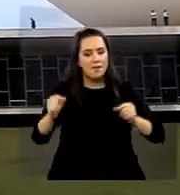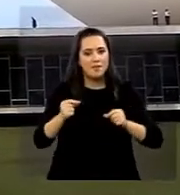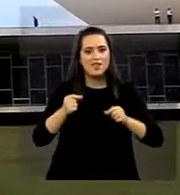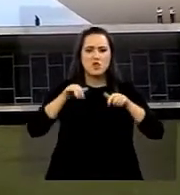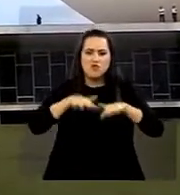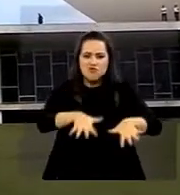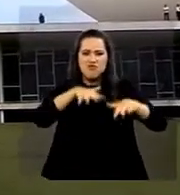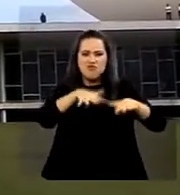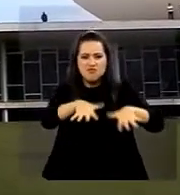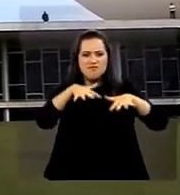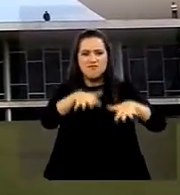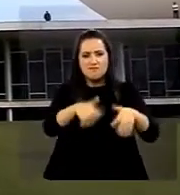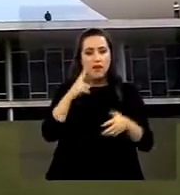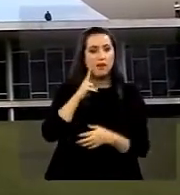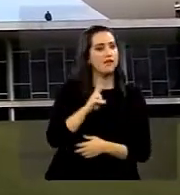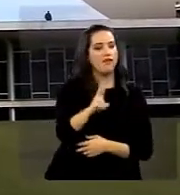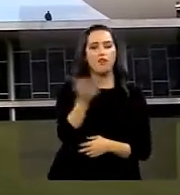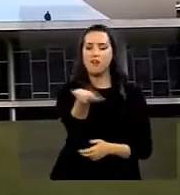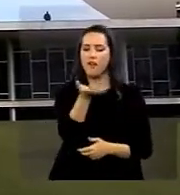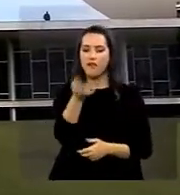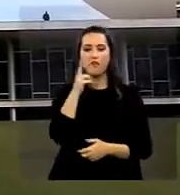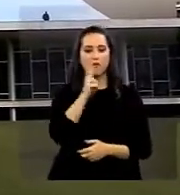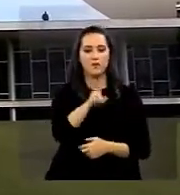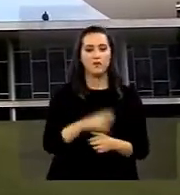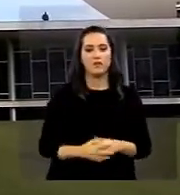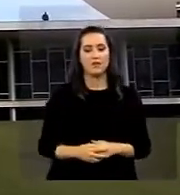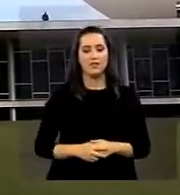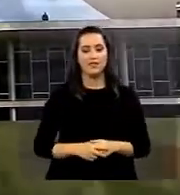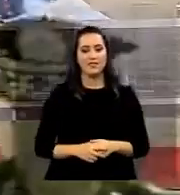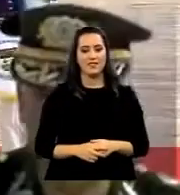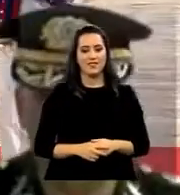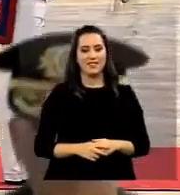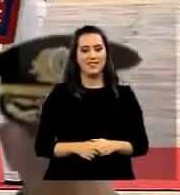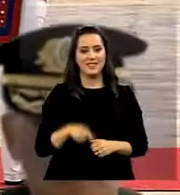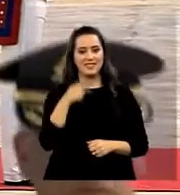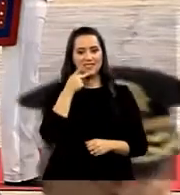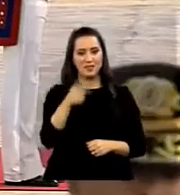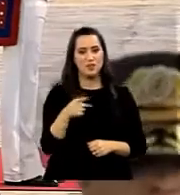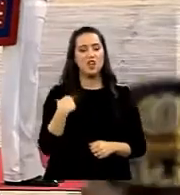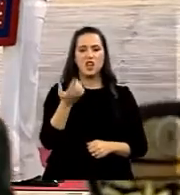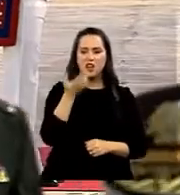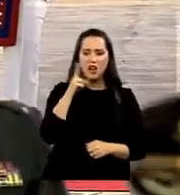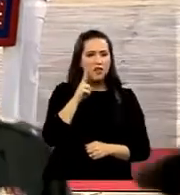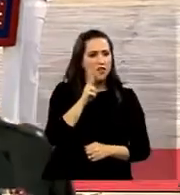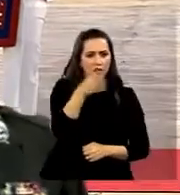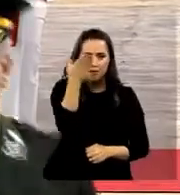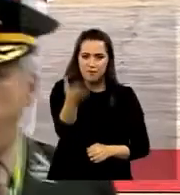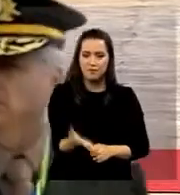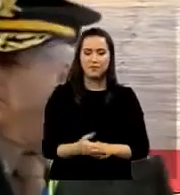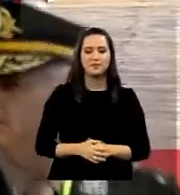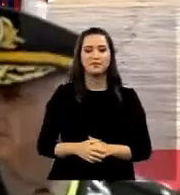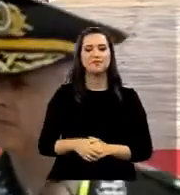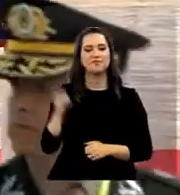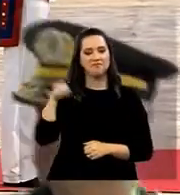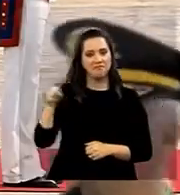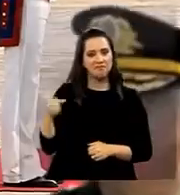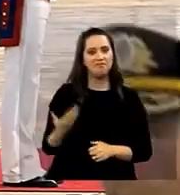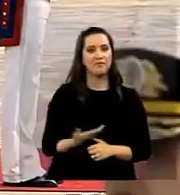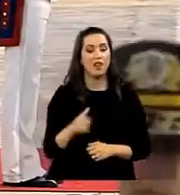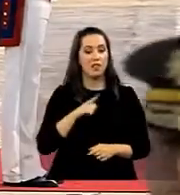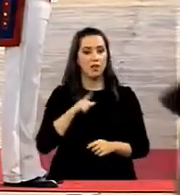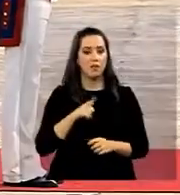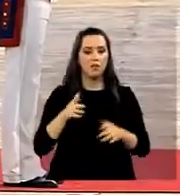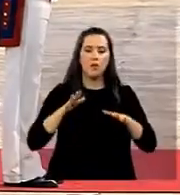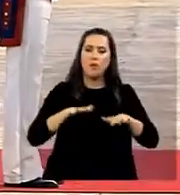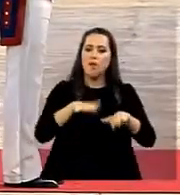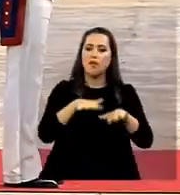manifestações do público, Daniele. Bolsonaro, estou aqui só para te ver, não foi isso que a gente ouviu? Foi justamente isso. E temos também a